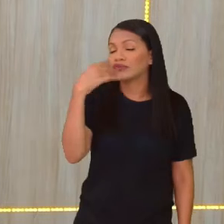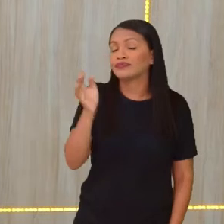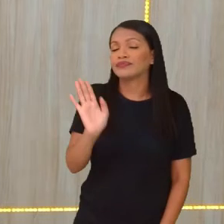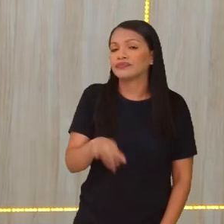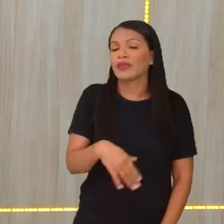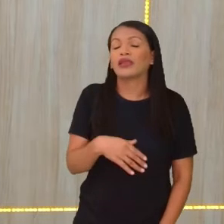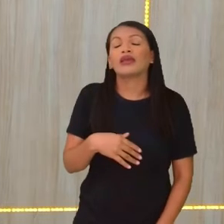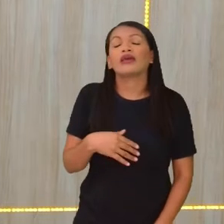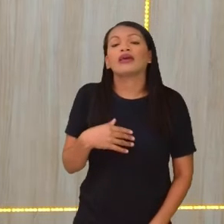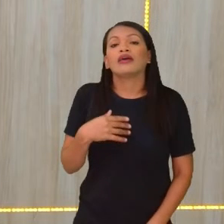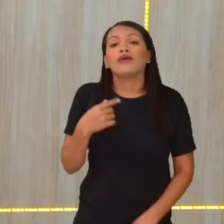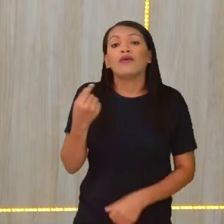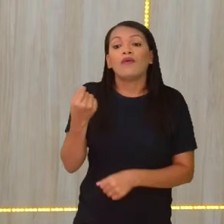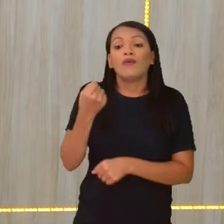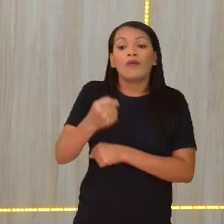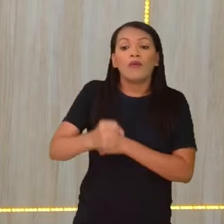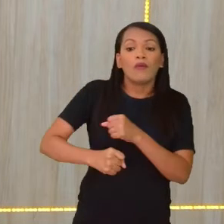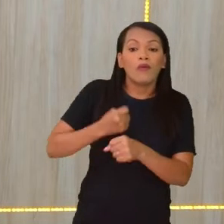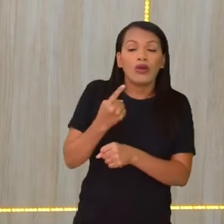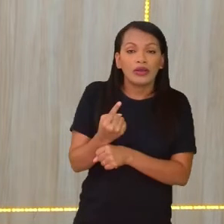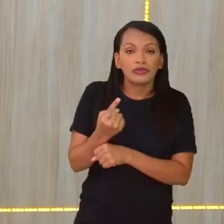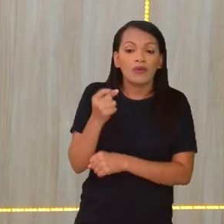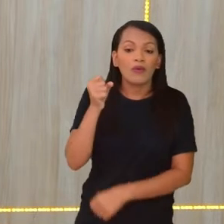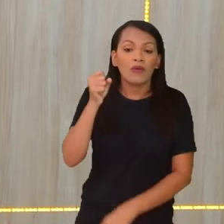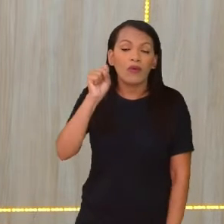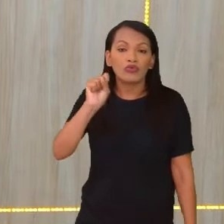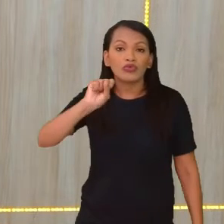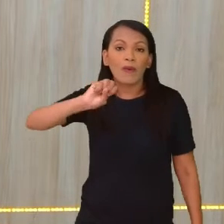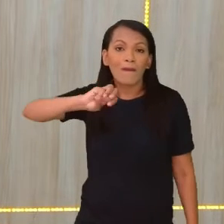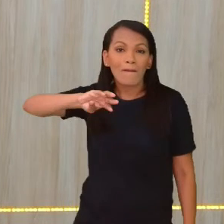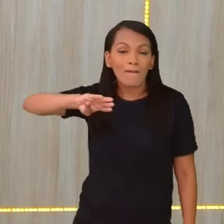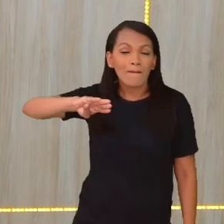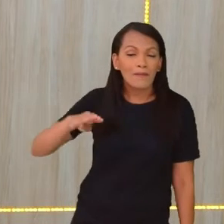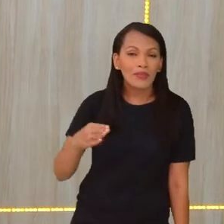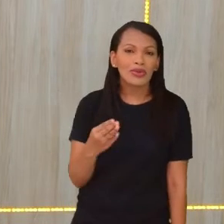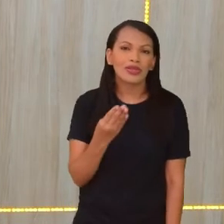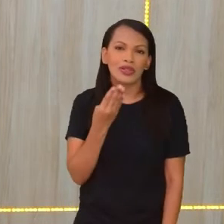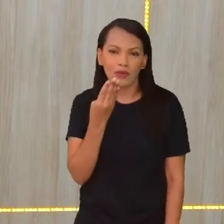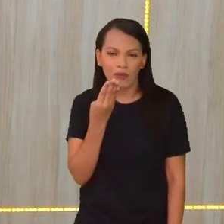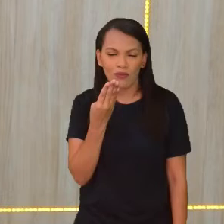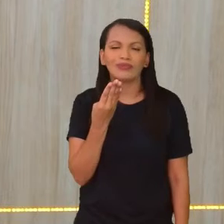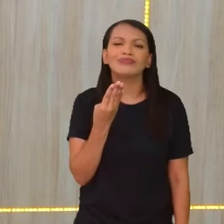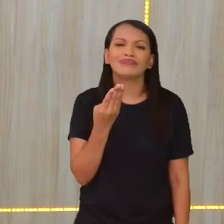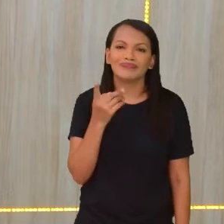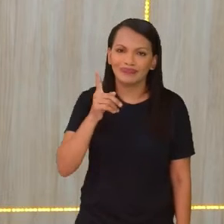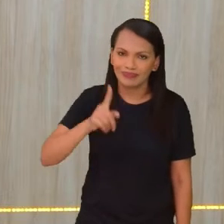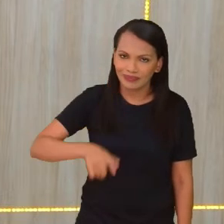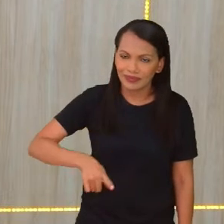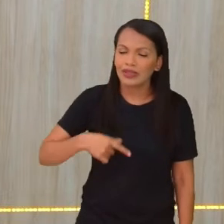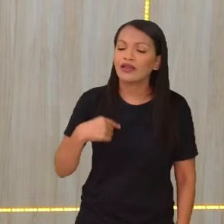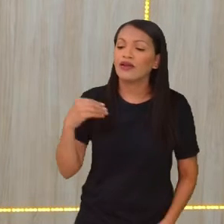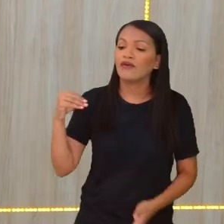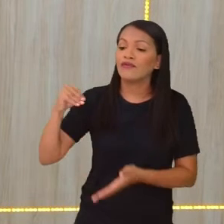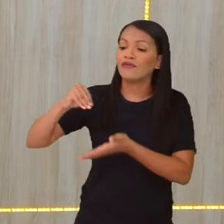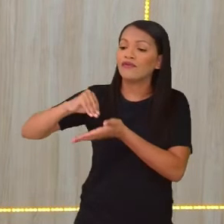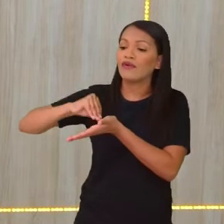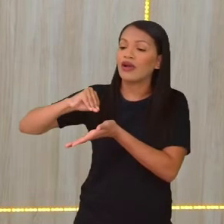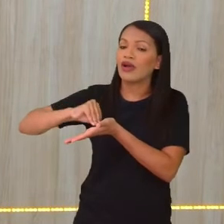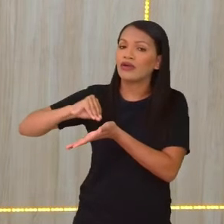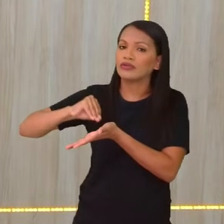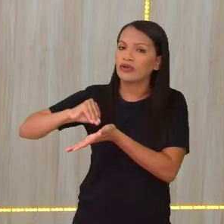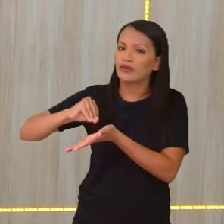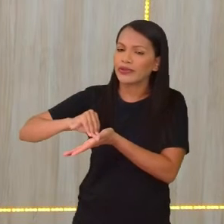de 8 bilhões de reais, certo? Que são fruto aí da ausência